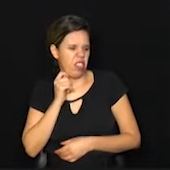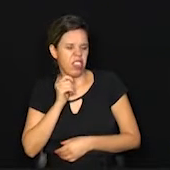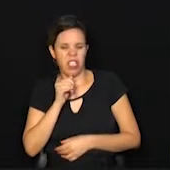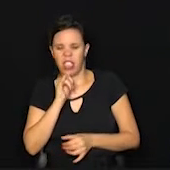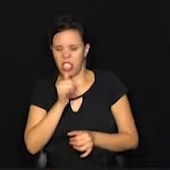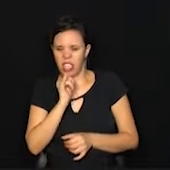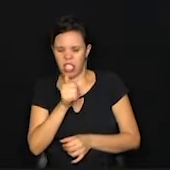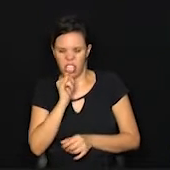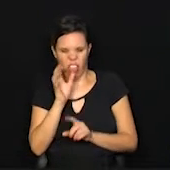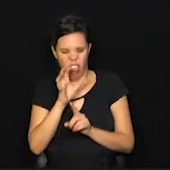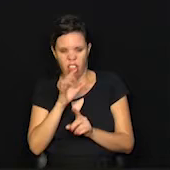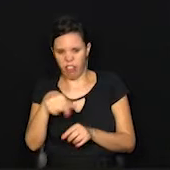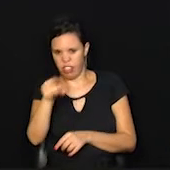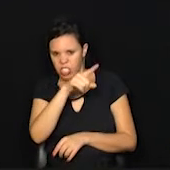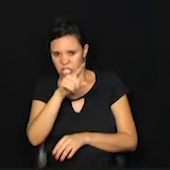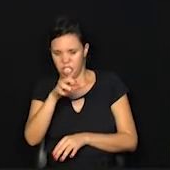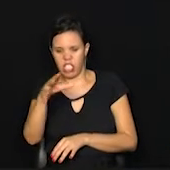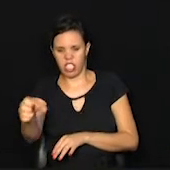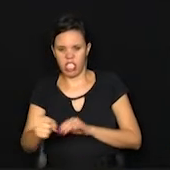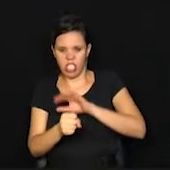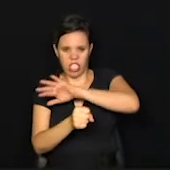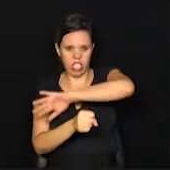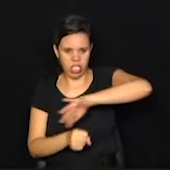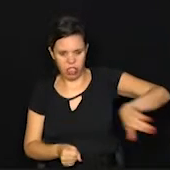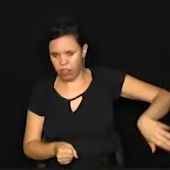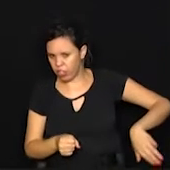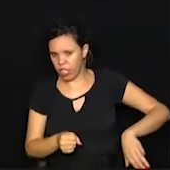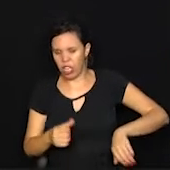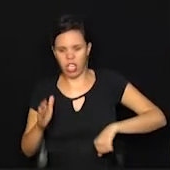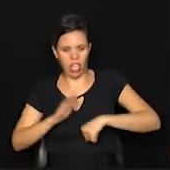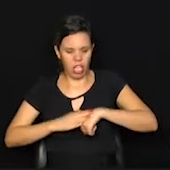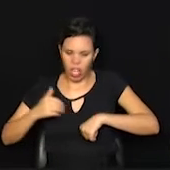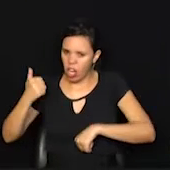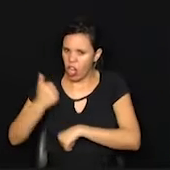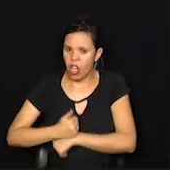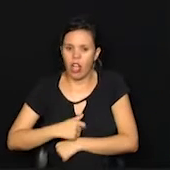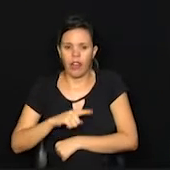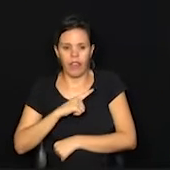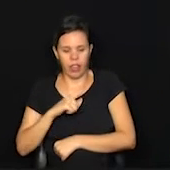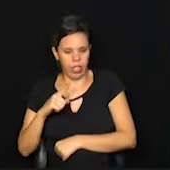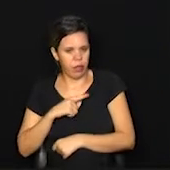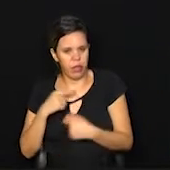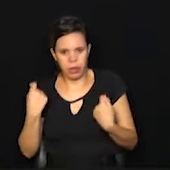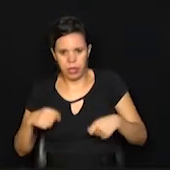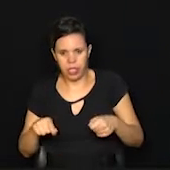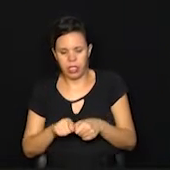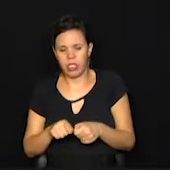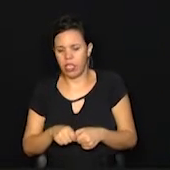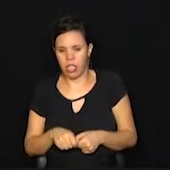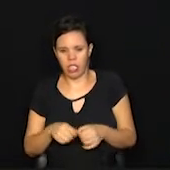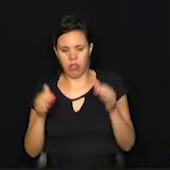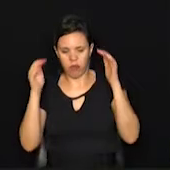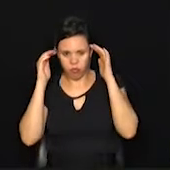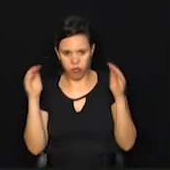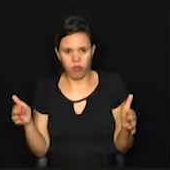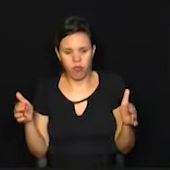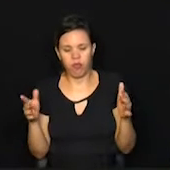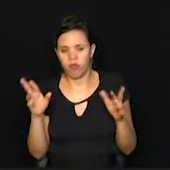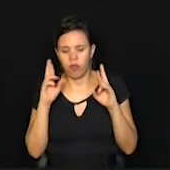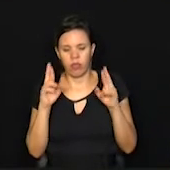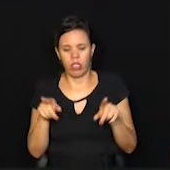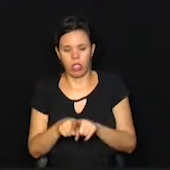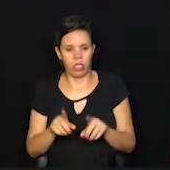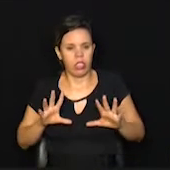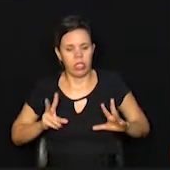general que ligou lá vocês não vão dar golpe por telefone querem fazer golpe vai ter que pagar o preço por isso e